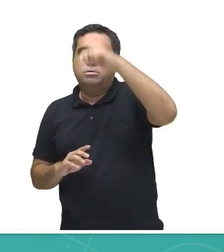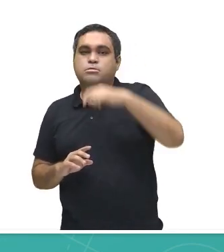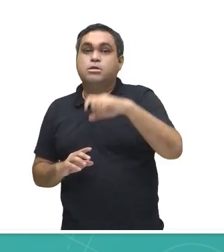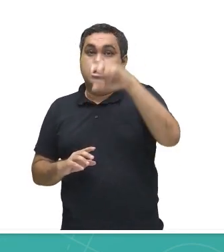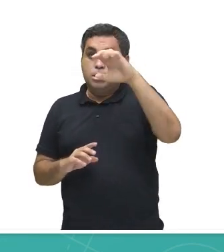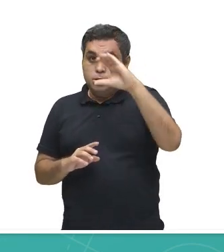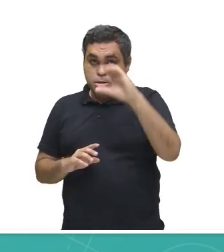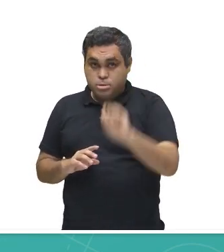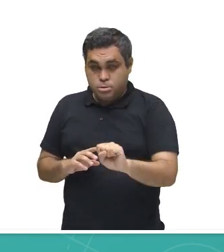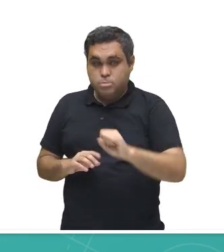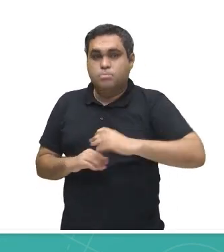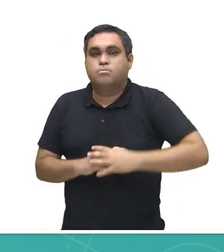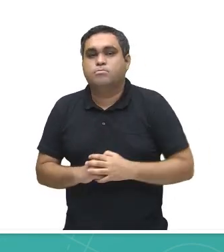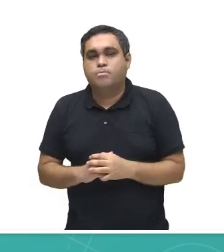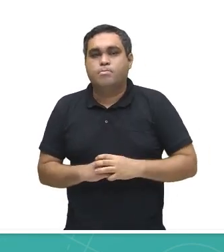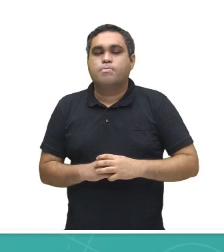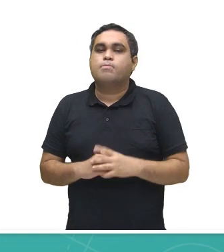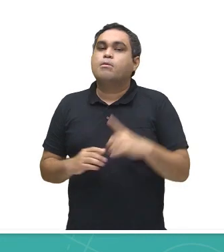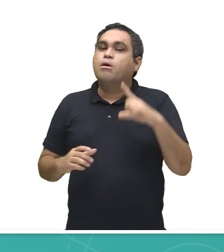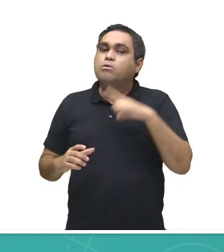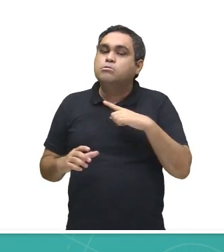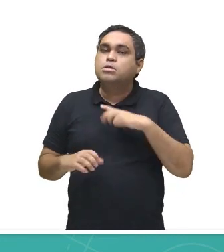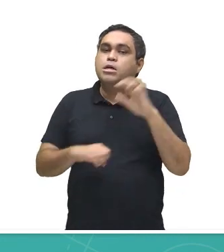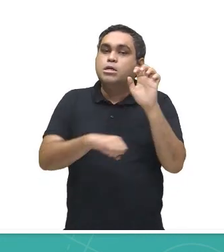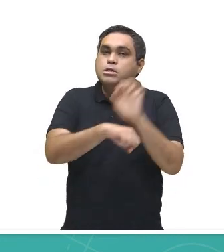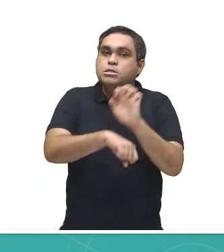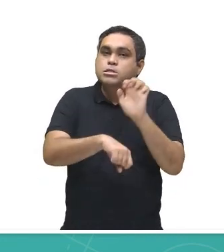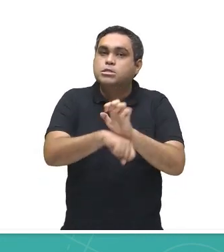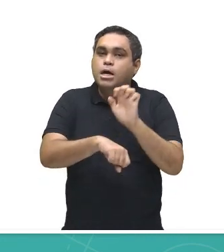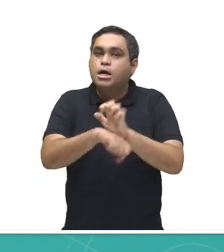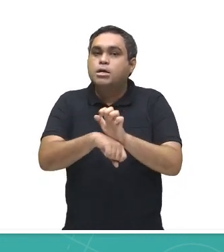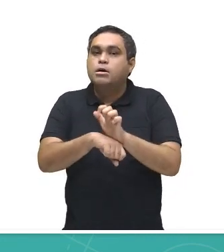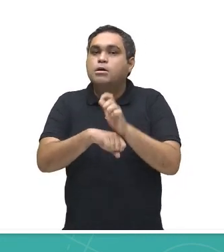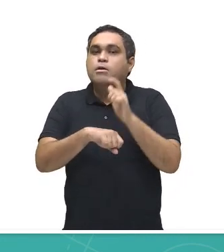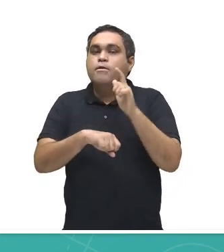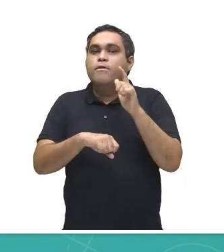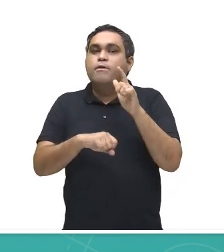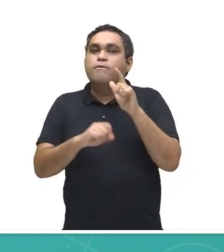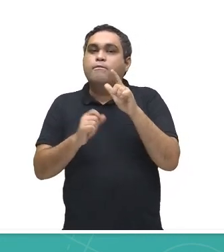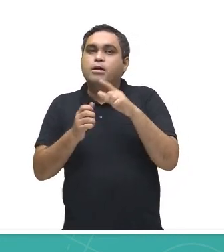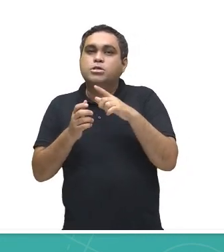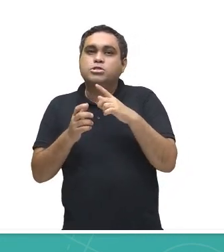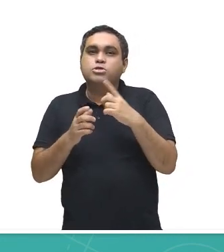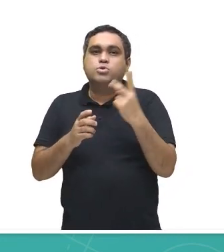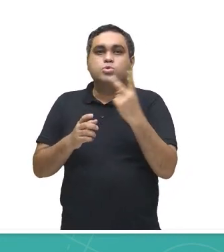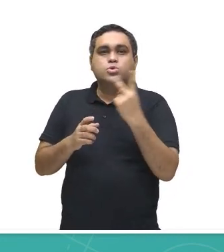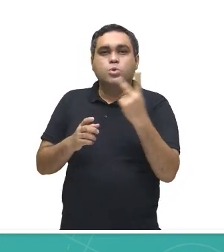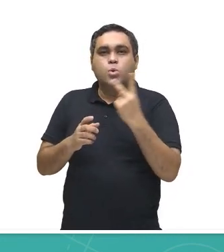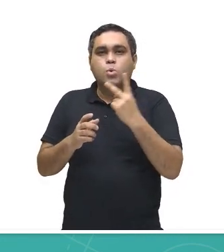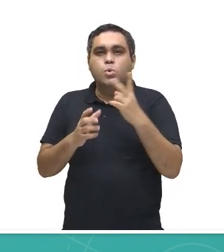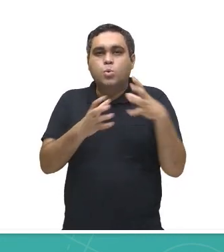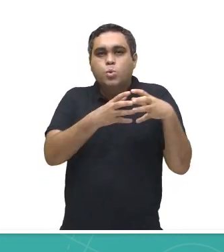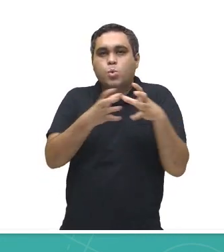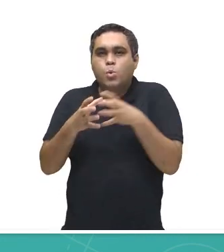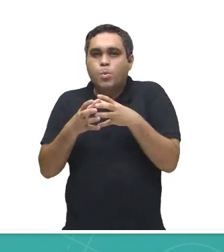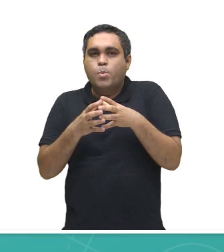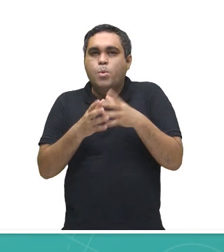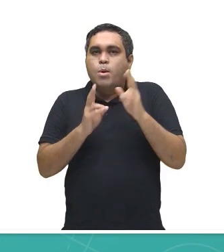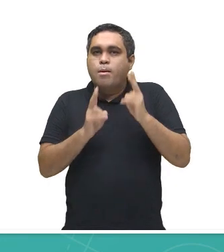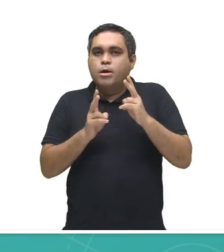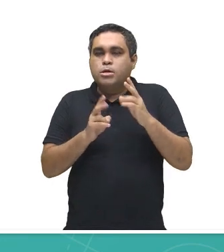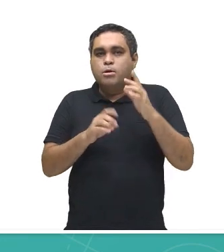existem estados que vai estar em 2 regiões. Vamos ver o exemplo de Mato Grosso. Mato Grosso, gente, vai